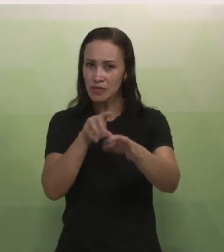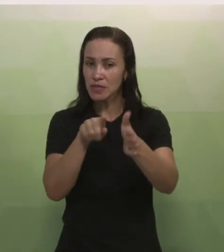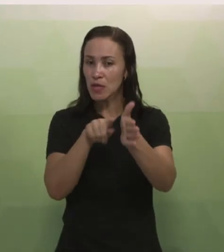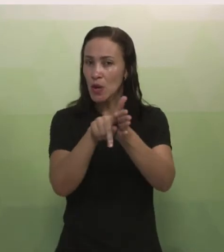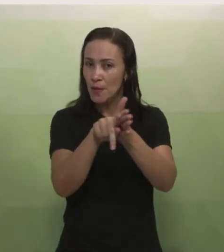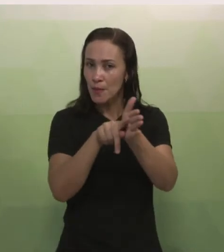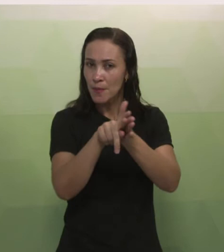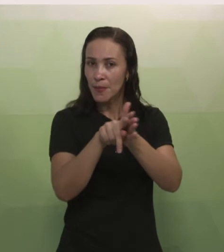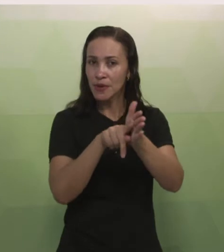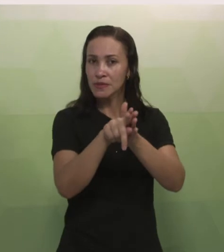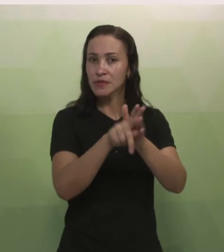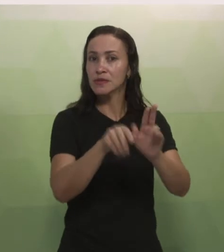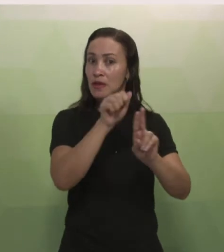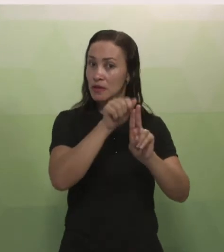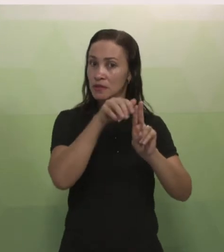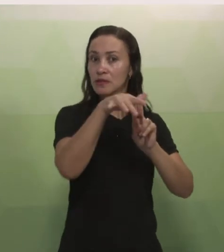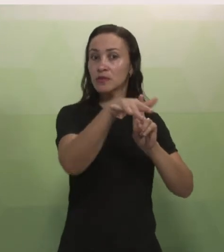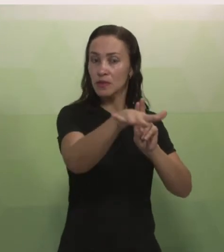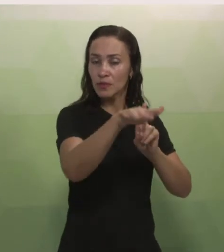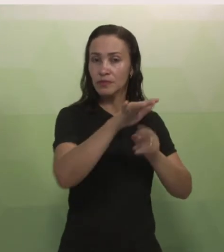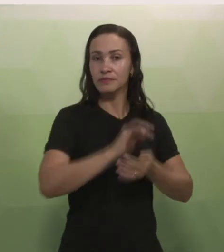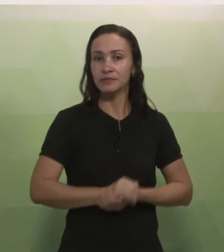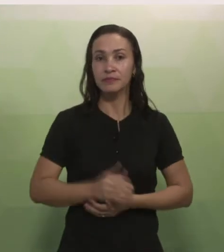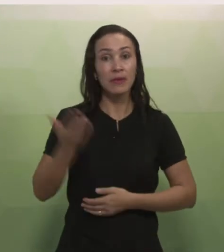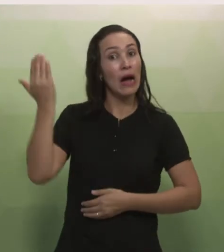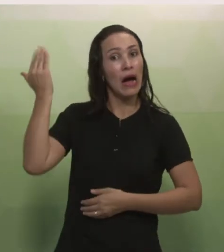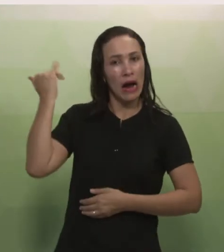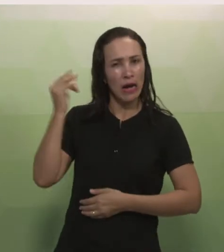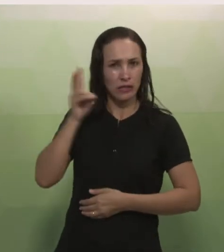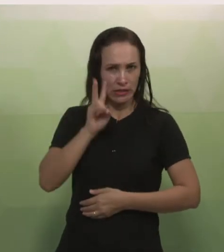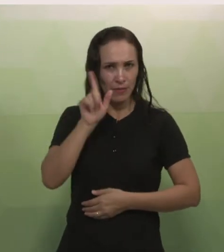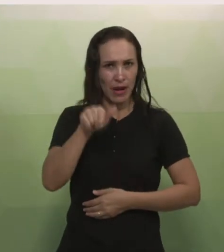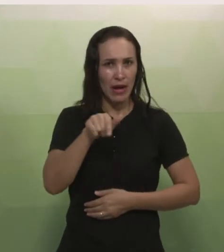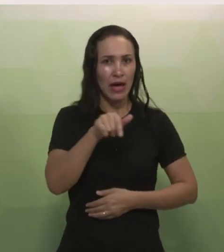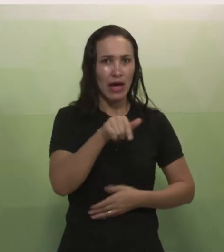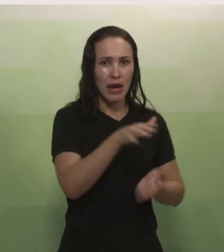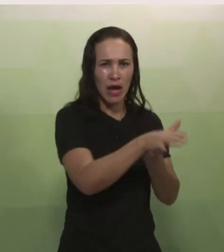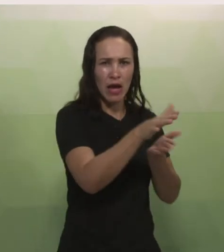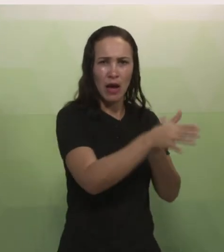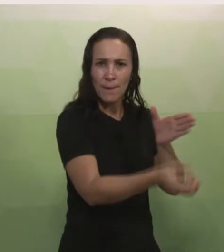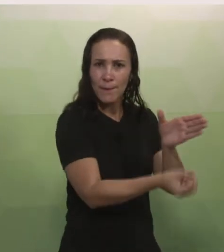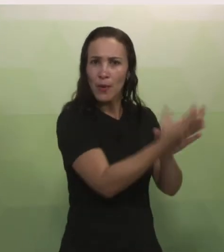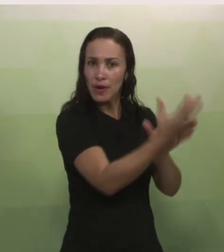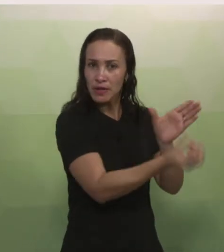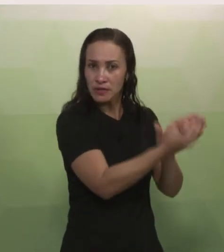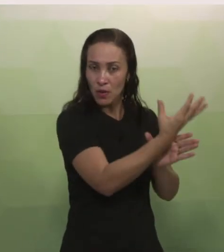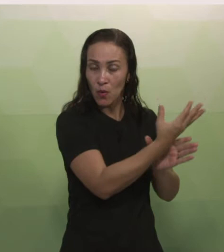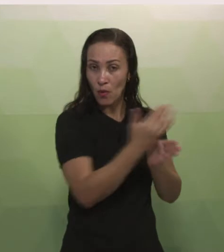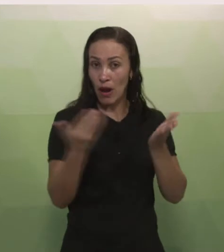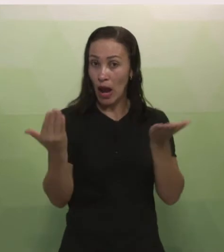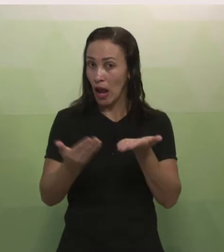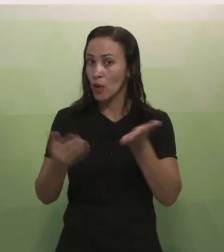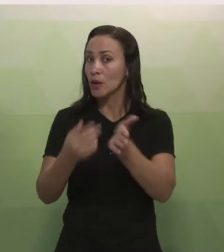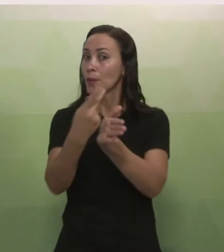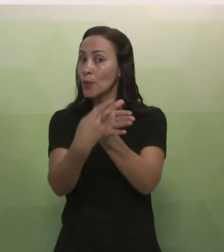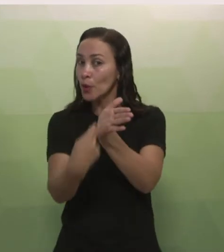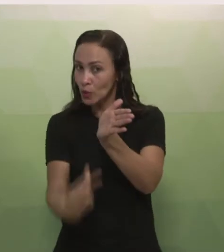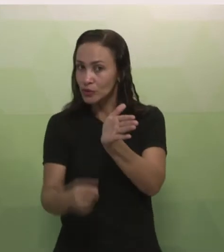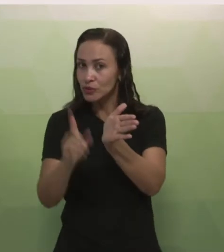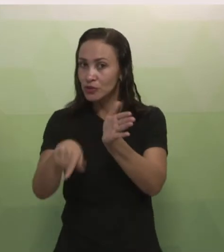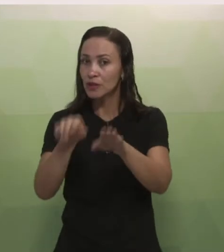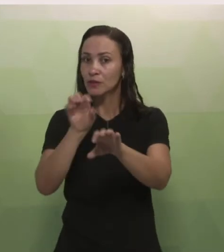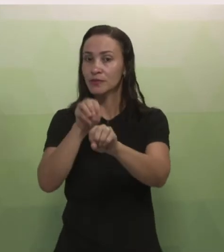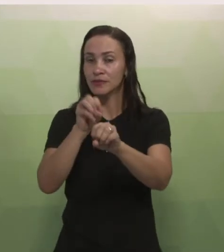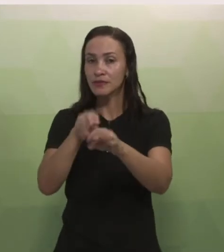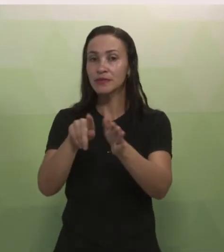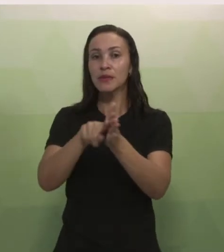de pesquisa e de extensão, né? Lá atrás era publicação. Aqui são projetos de